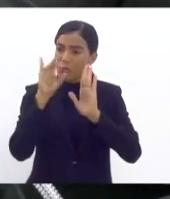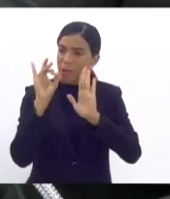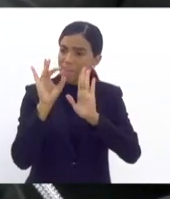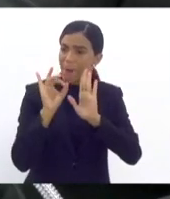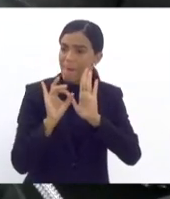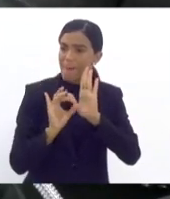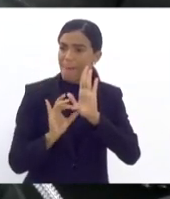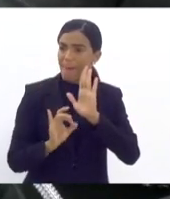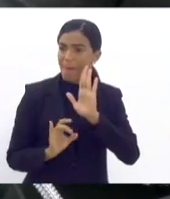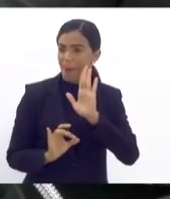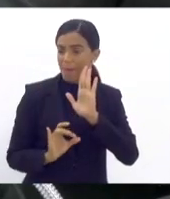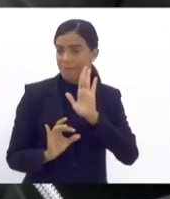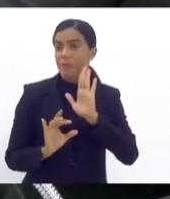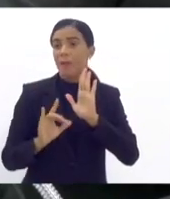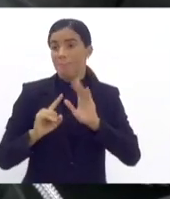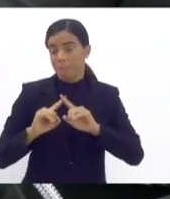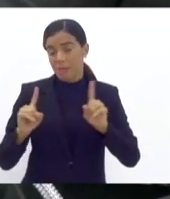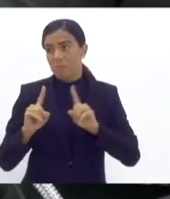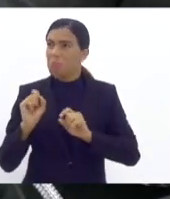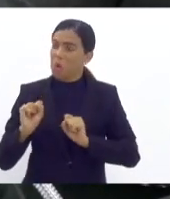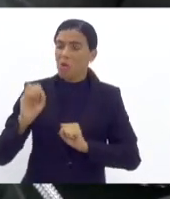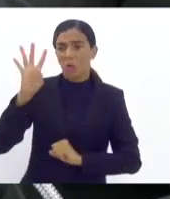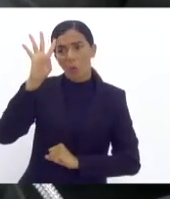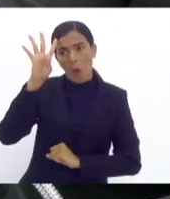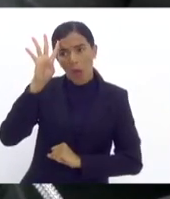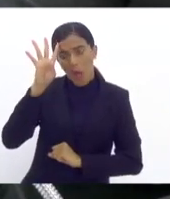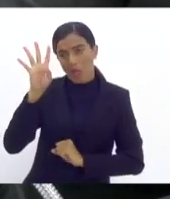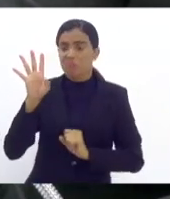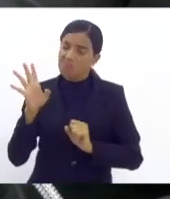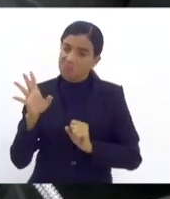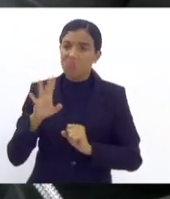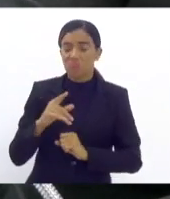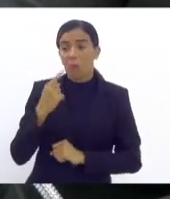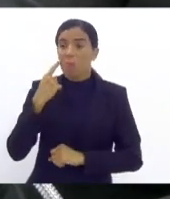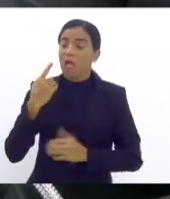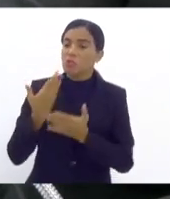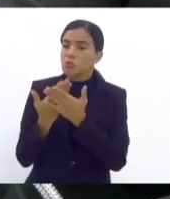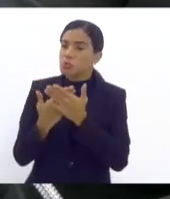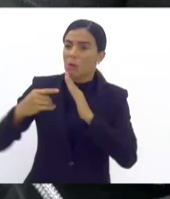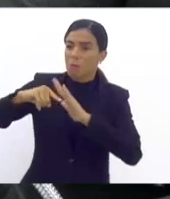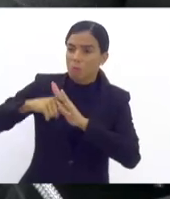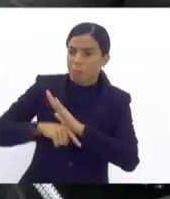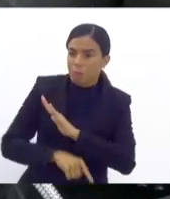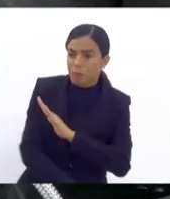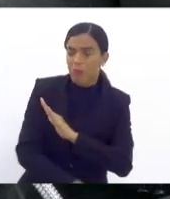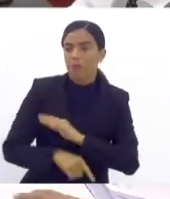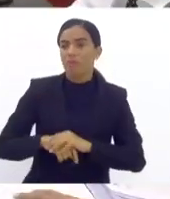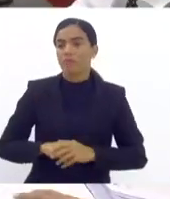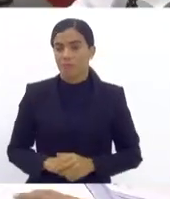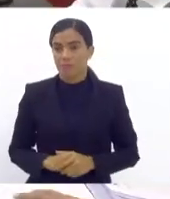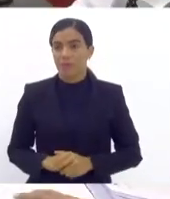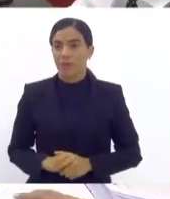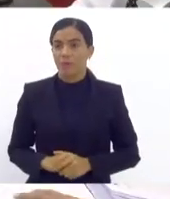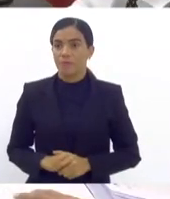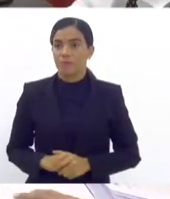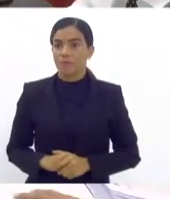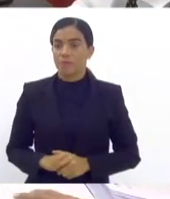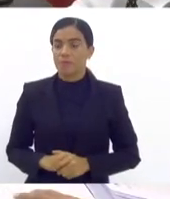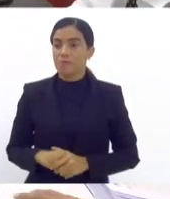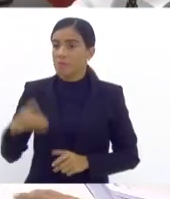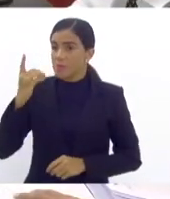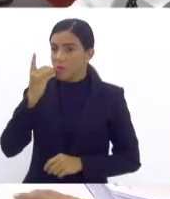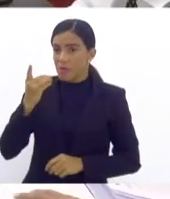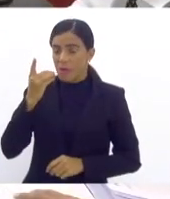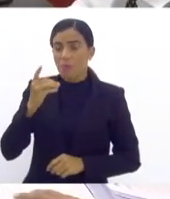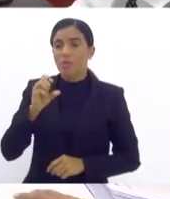de projetos, mas pode ser numa quarta-feira mesmo, para fazer um estudo mais aprofundado desse tema. Como vota, deputado doutor Serginho? Se for para incluir